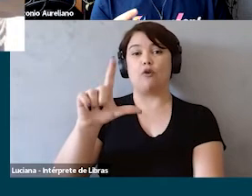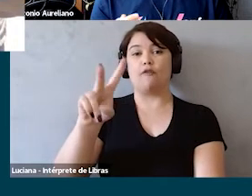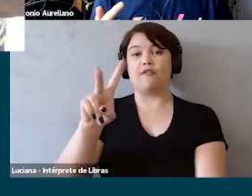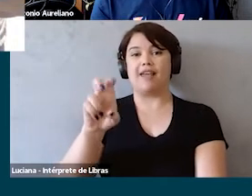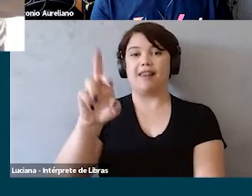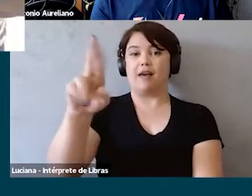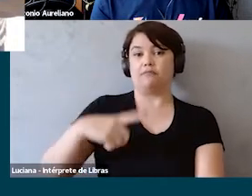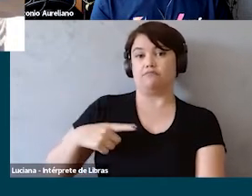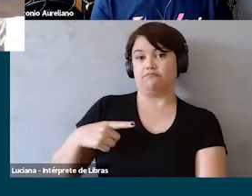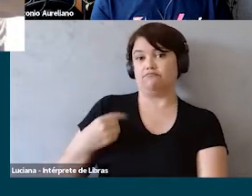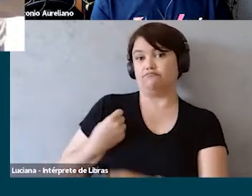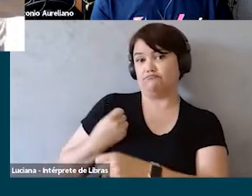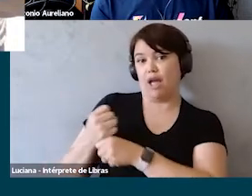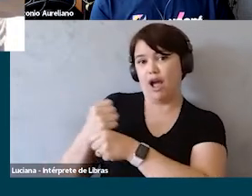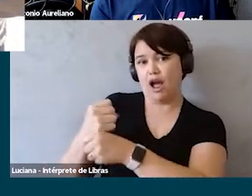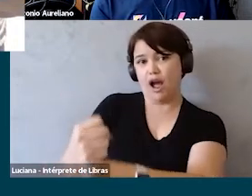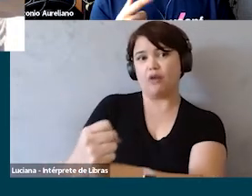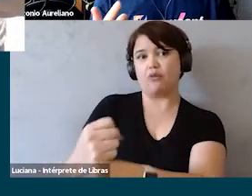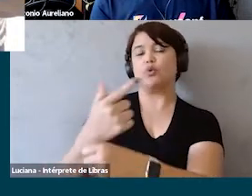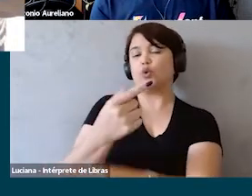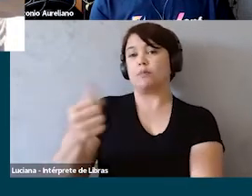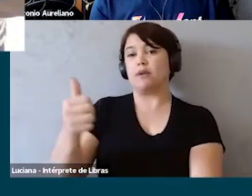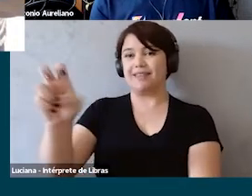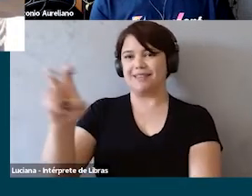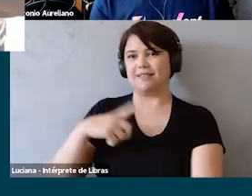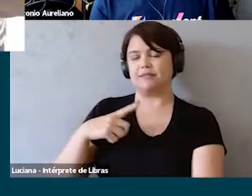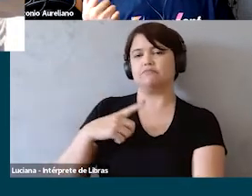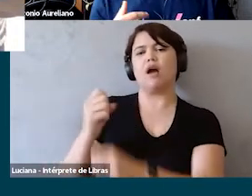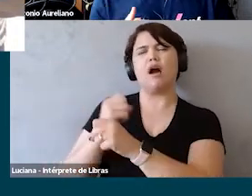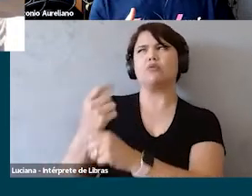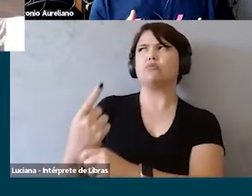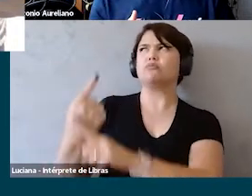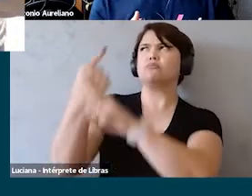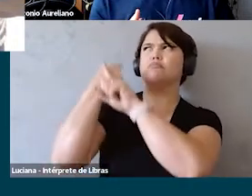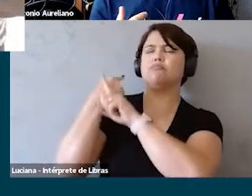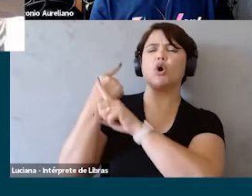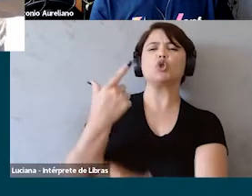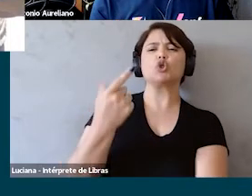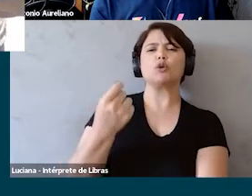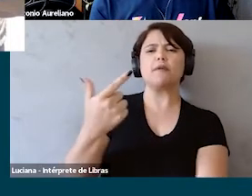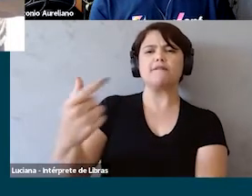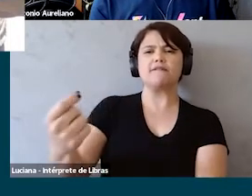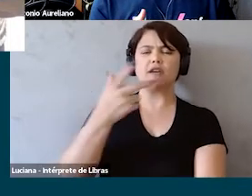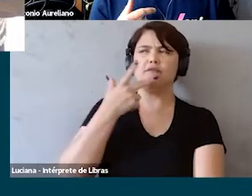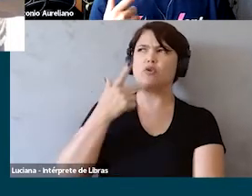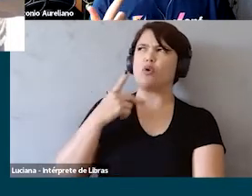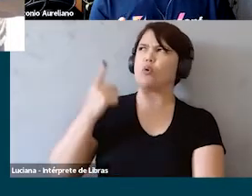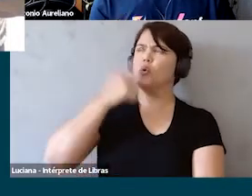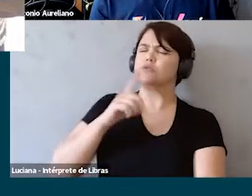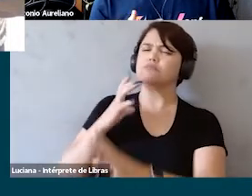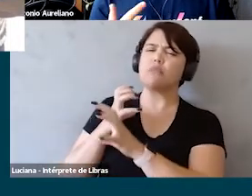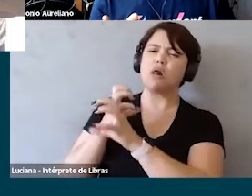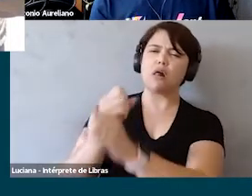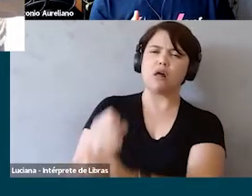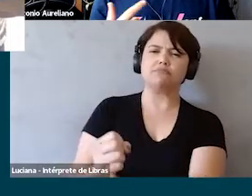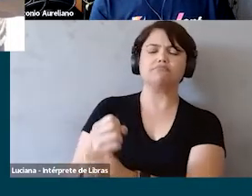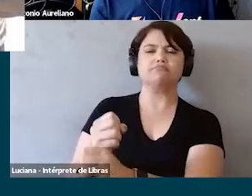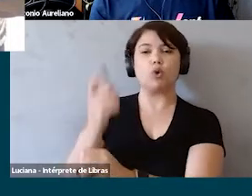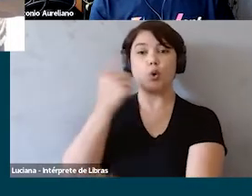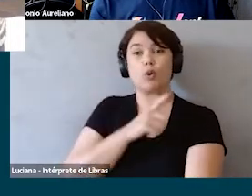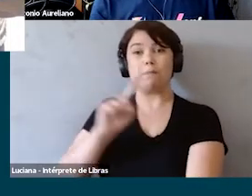que está lá desde o ano 1, em 2015. E aí, conversando com o seu Belar no último carnaval, em 2020, ele me disse que ele